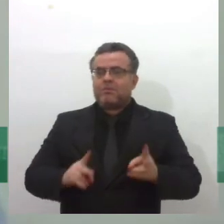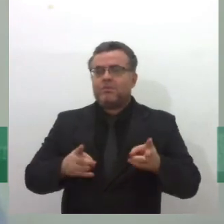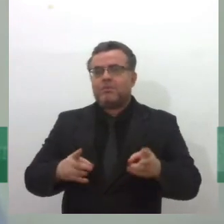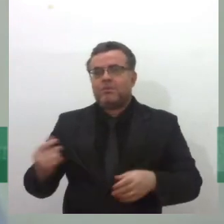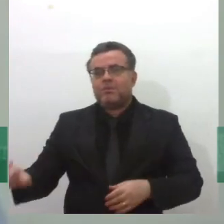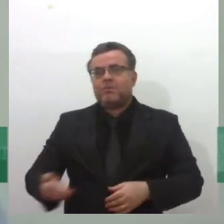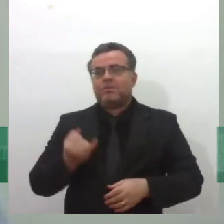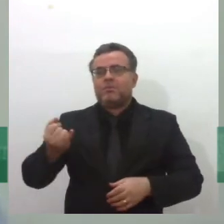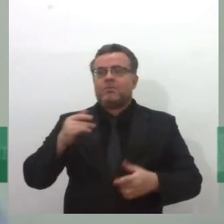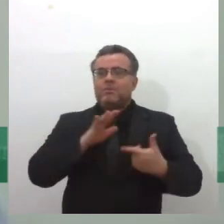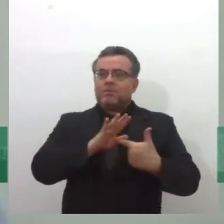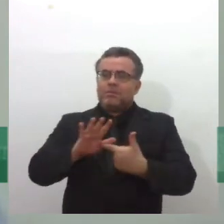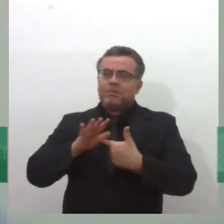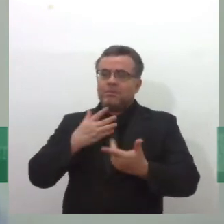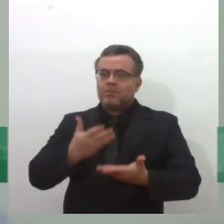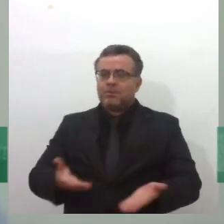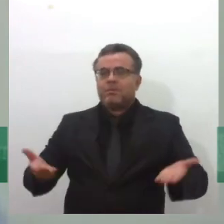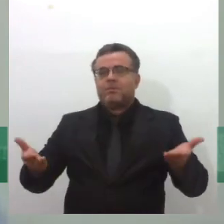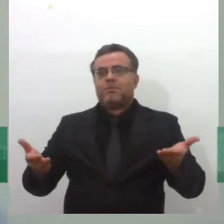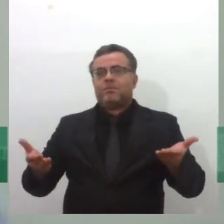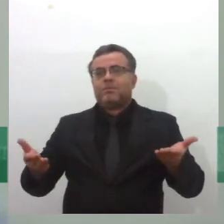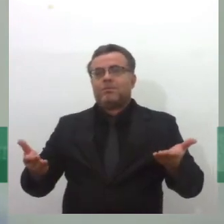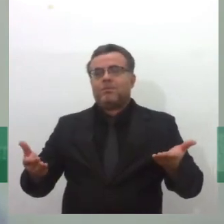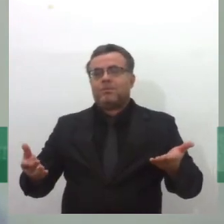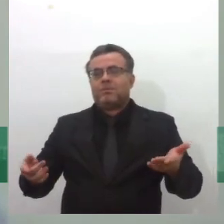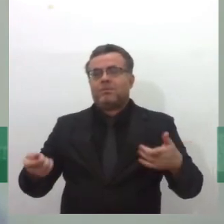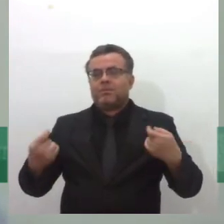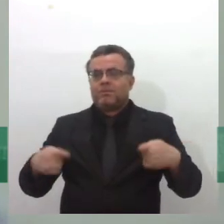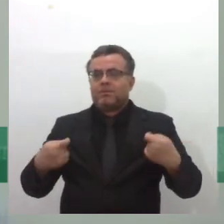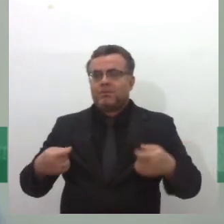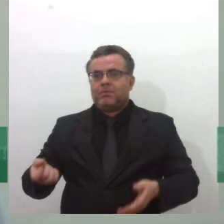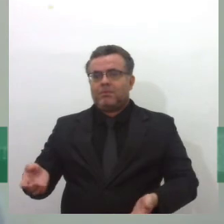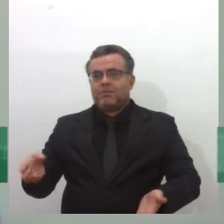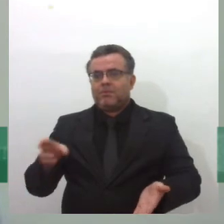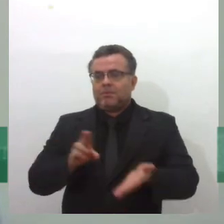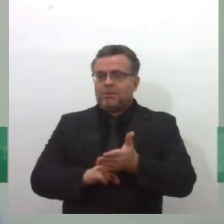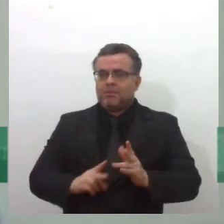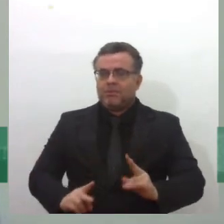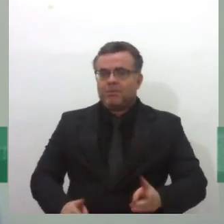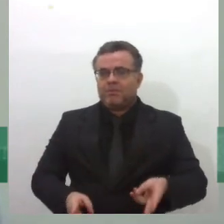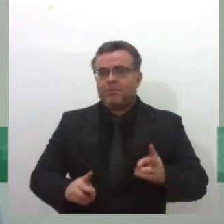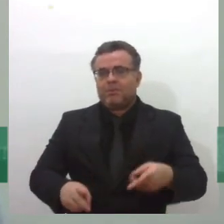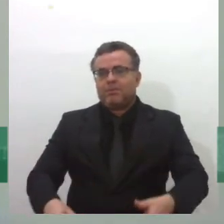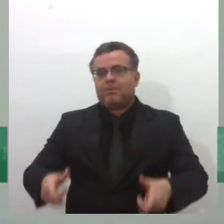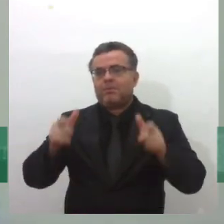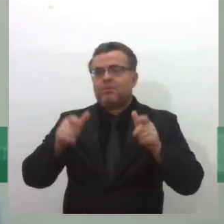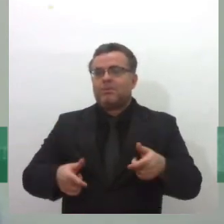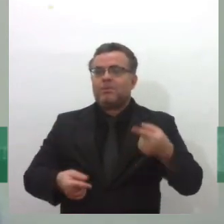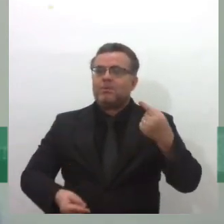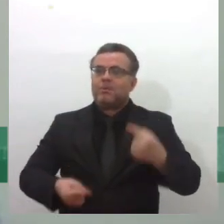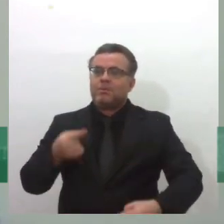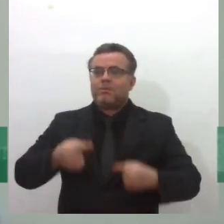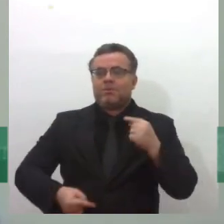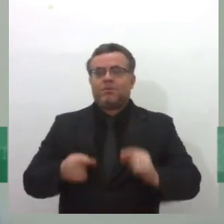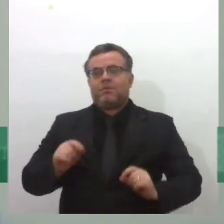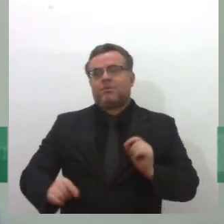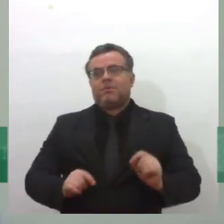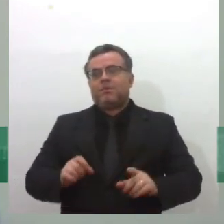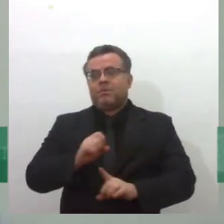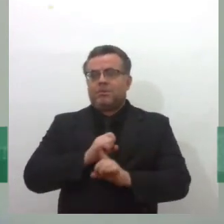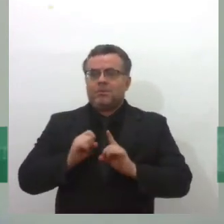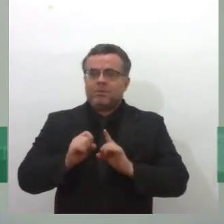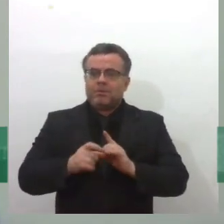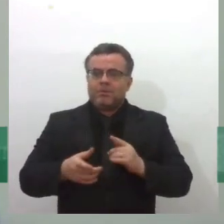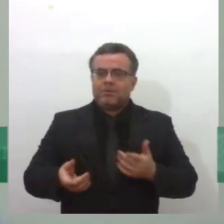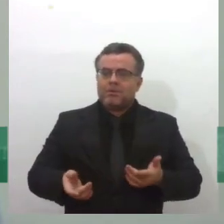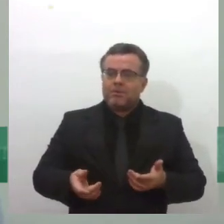importante destacar que a escola deve sim ser o centro e o local de debate dos temas que implicam na sociedade.